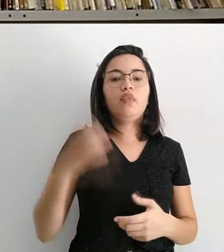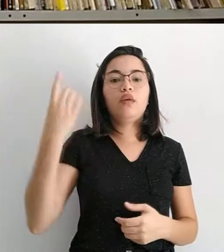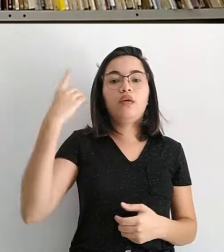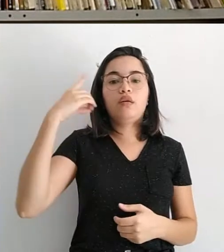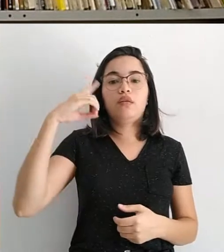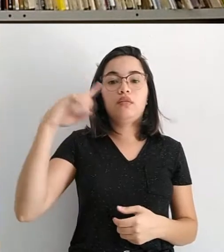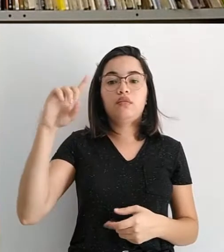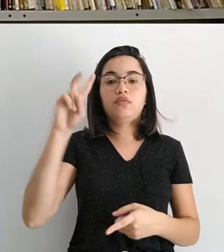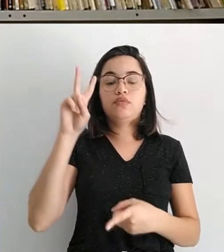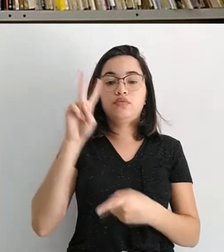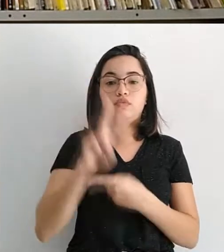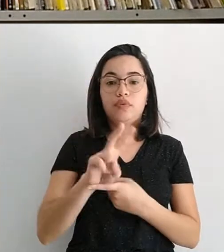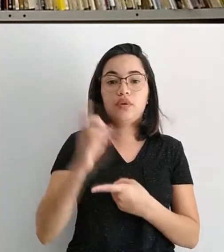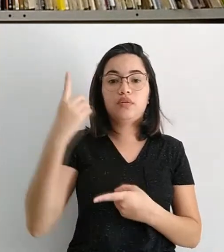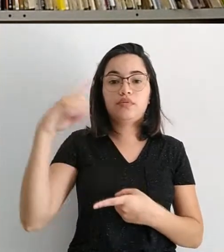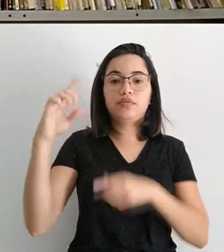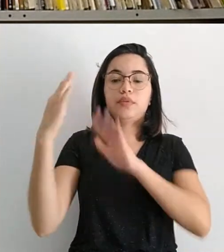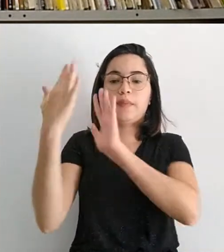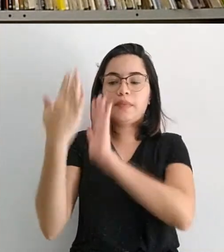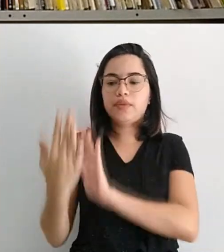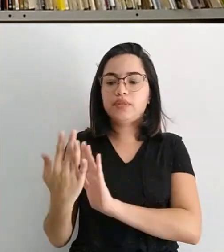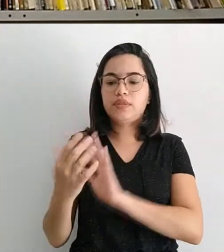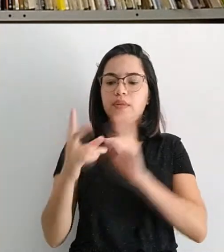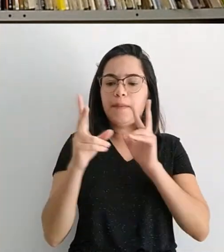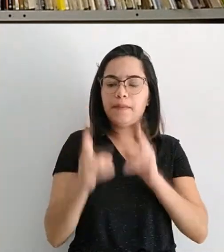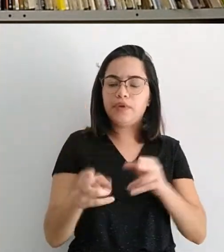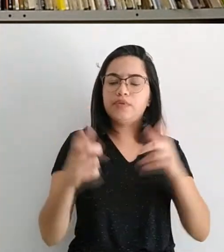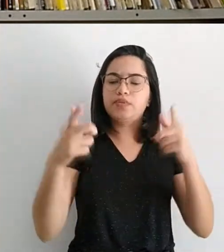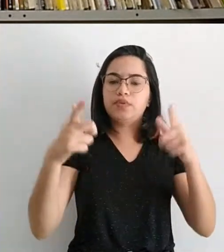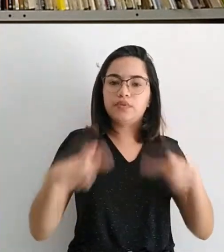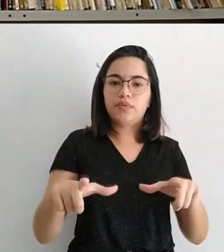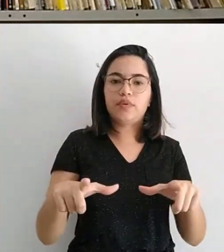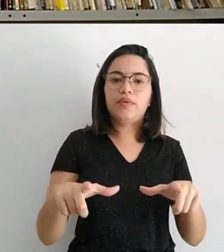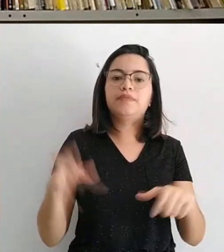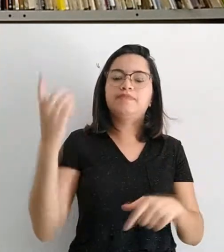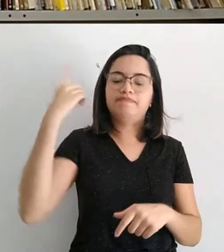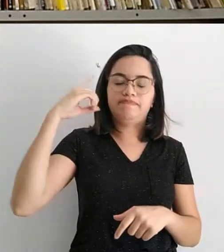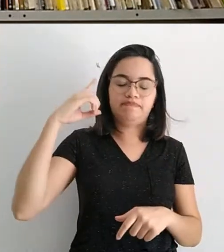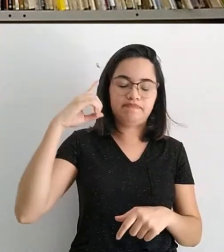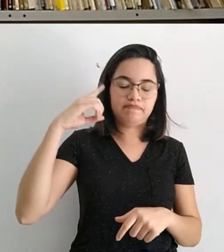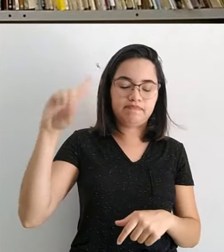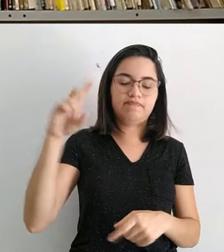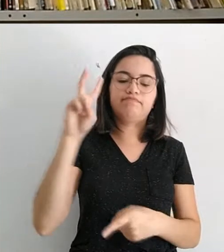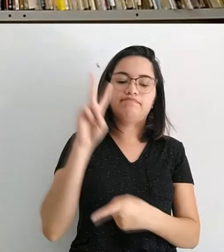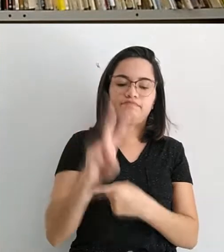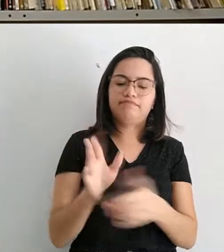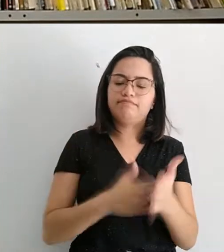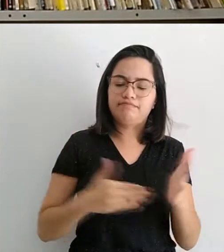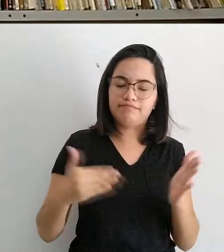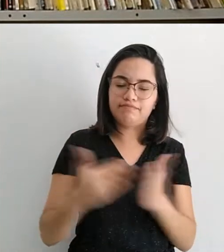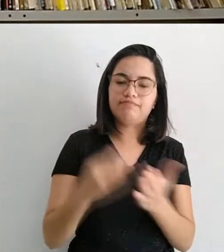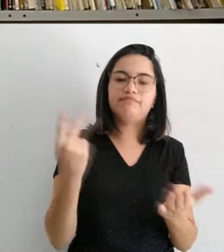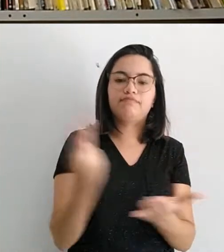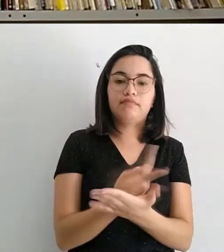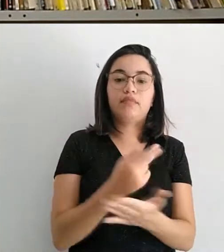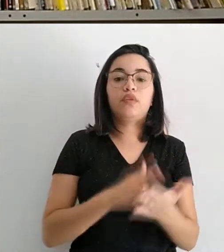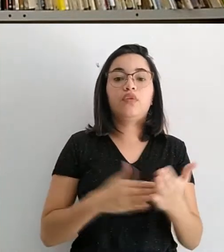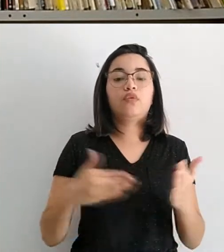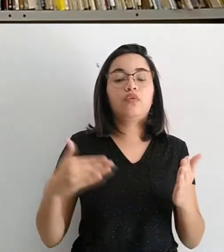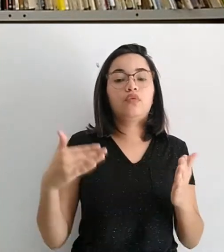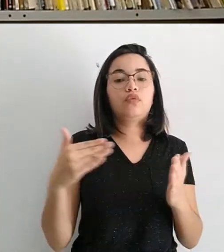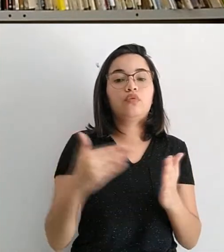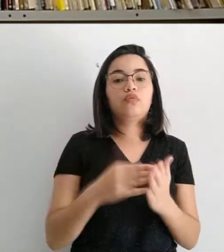Deus vê e Deus está presente, mesmo nesse lugar, Deus está vendo tudo o que está acontecendo com todas